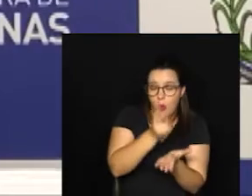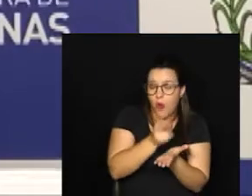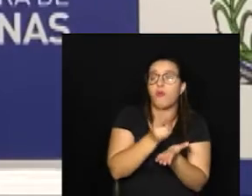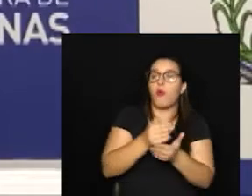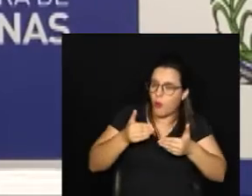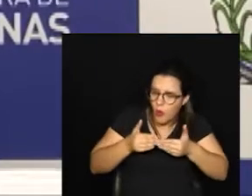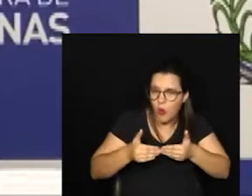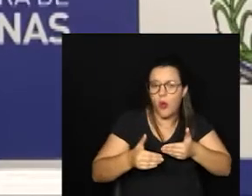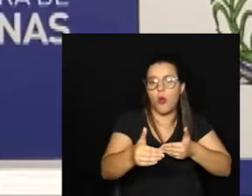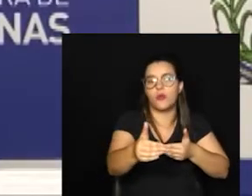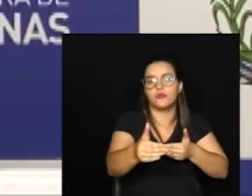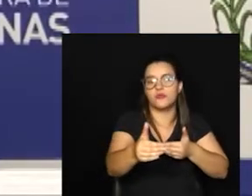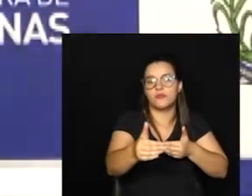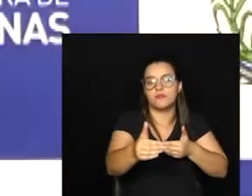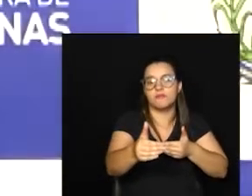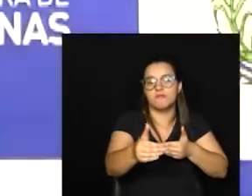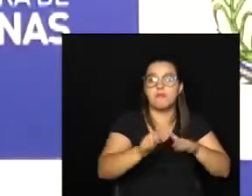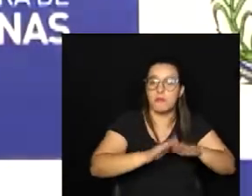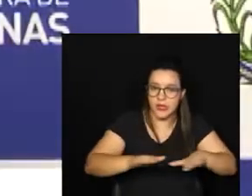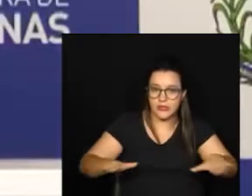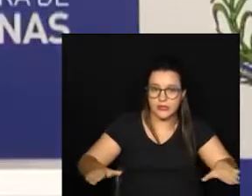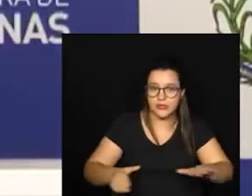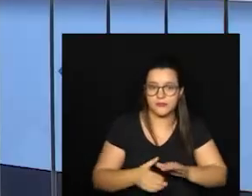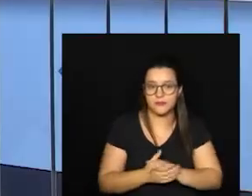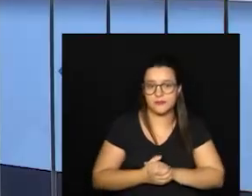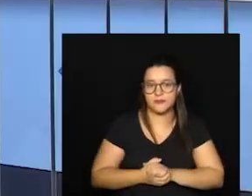continuar para as crianças.